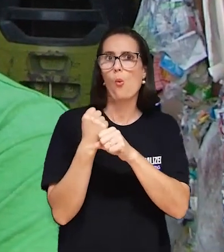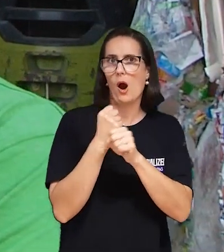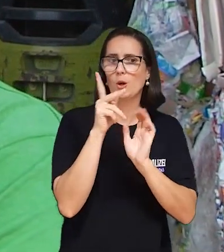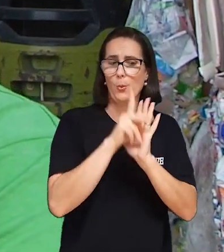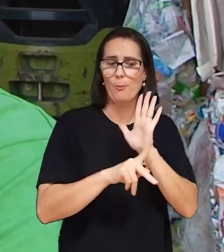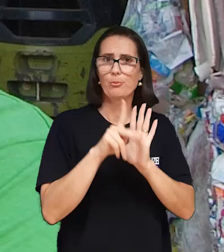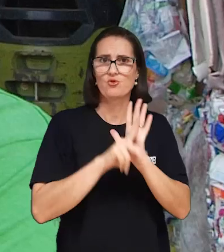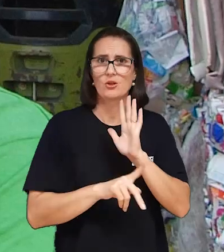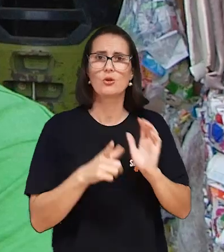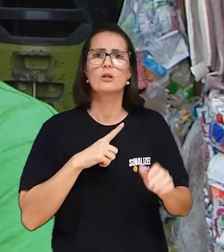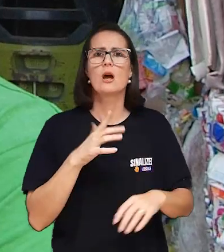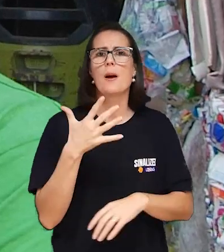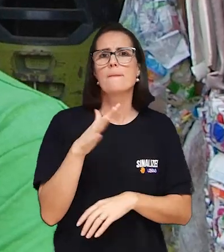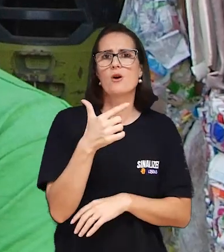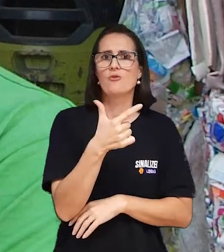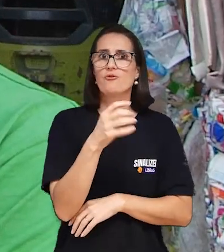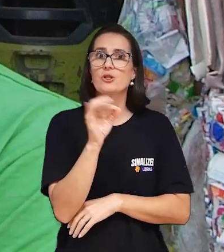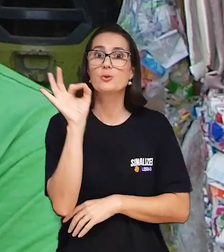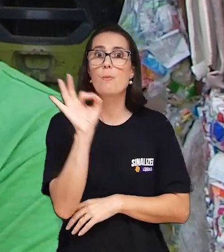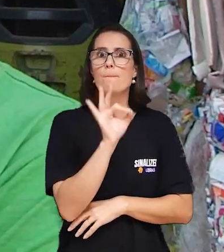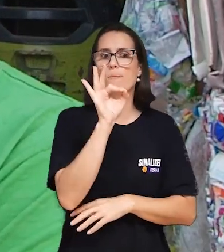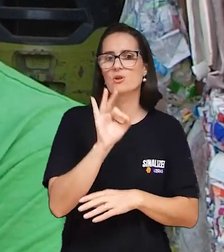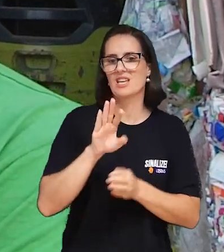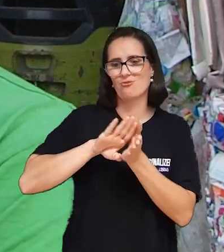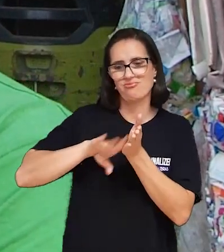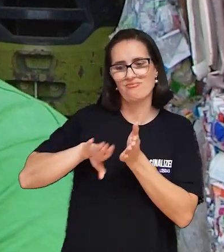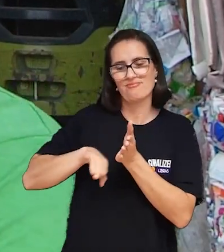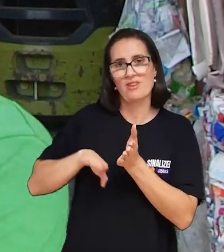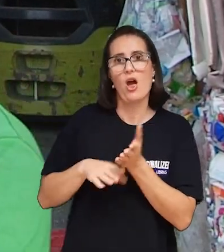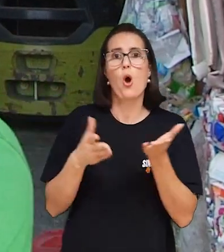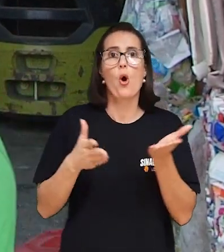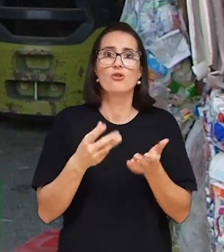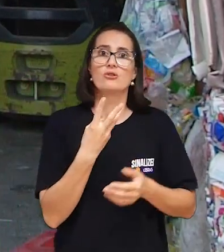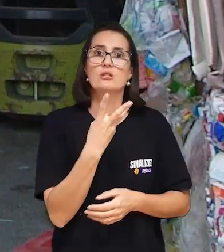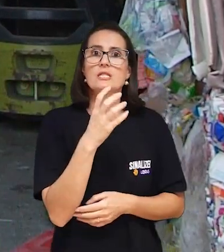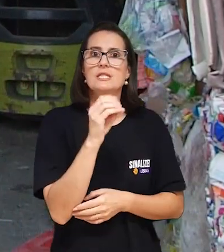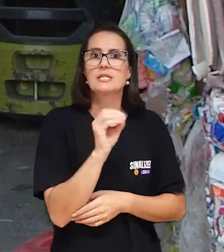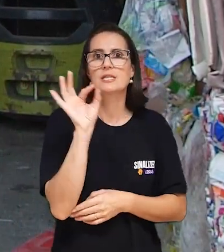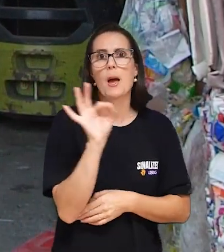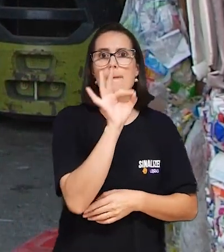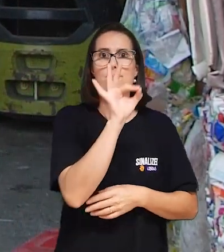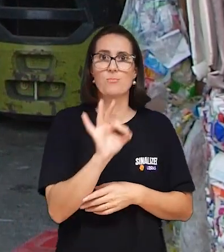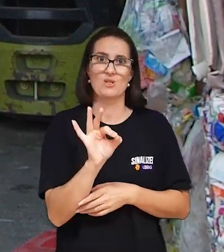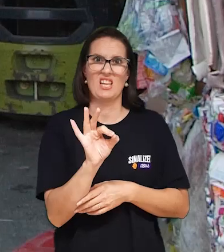projeto retroativo, estava em média 20% de rejeito. Hoje estamos já com